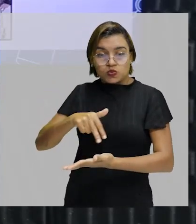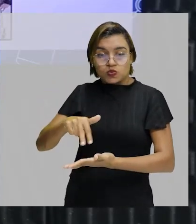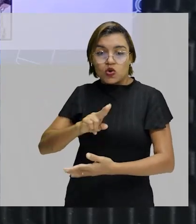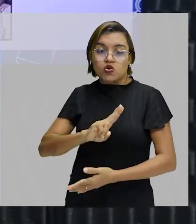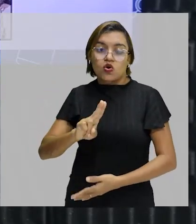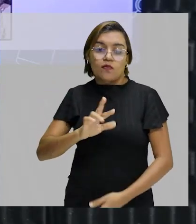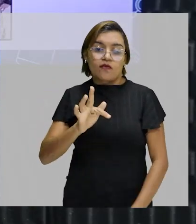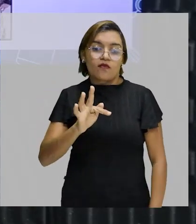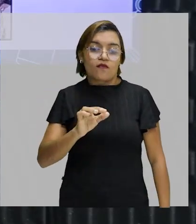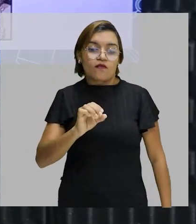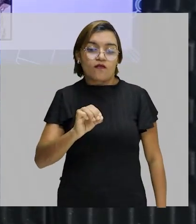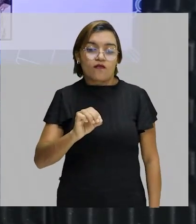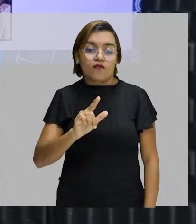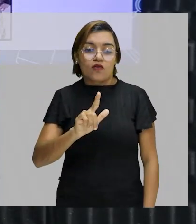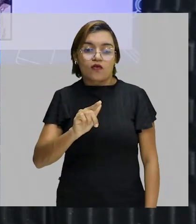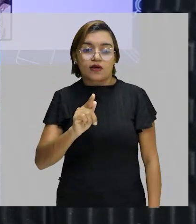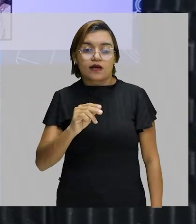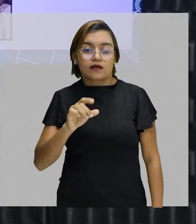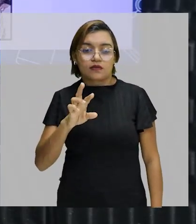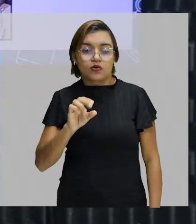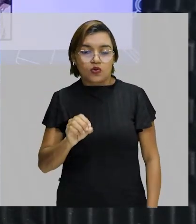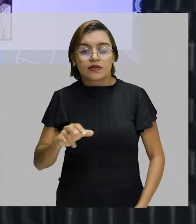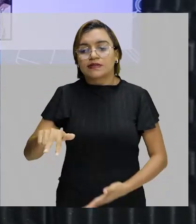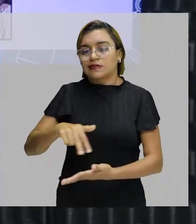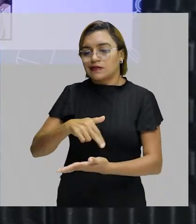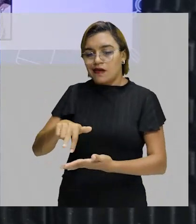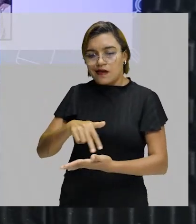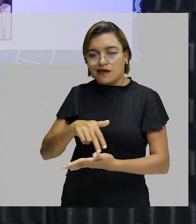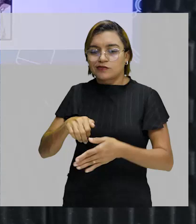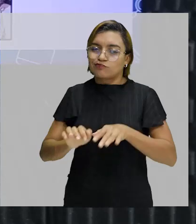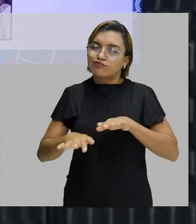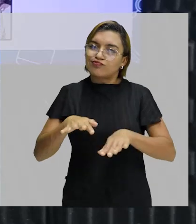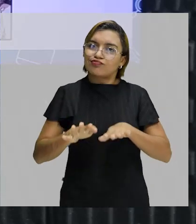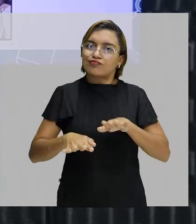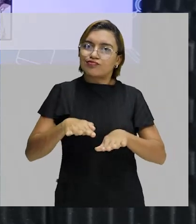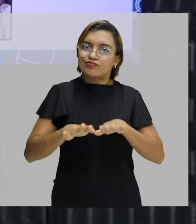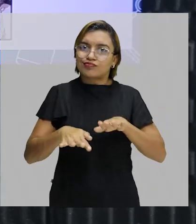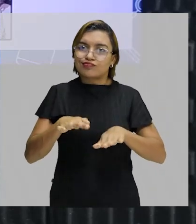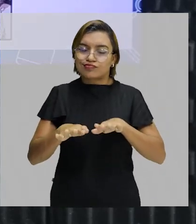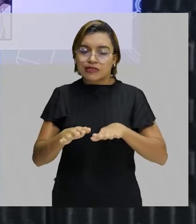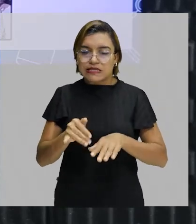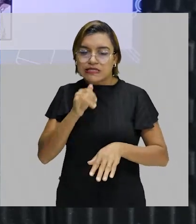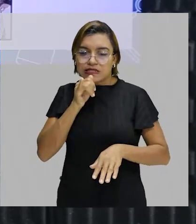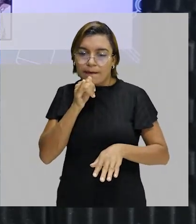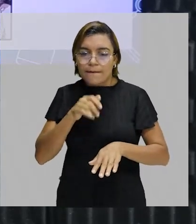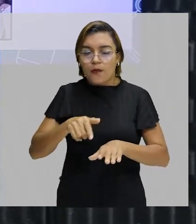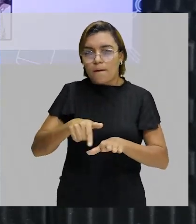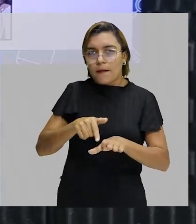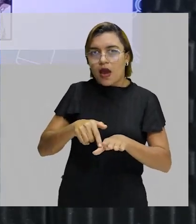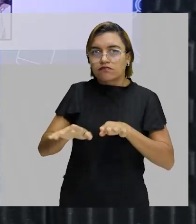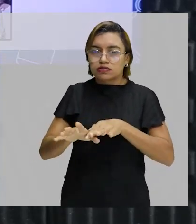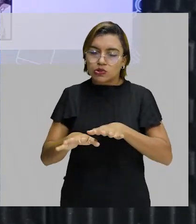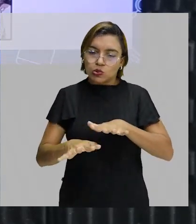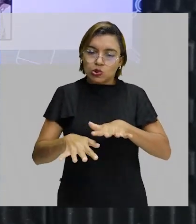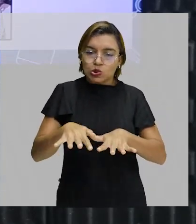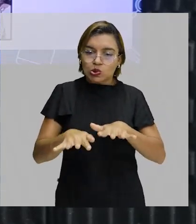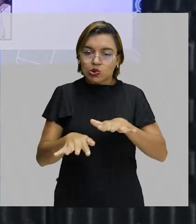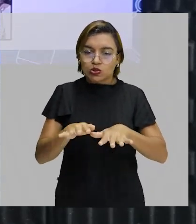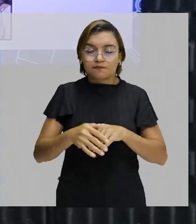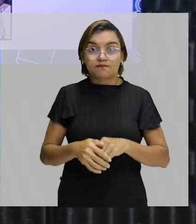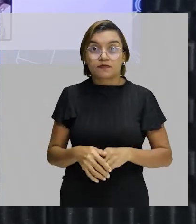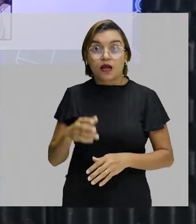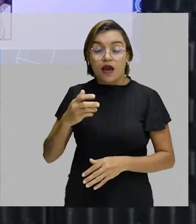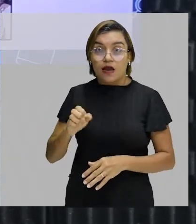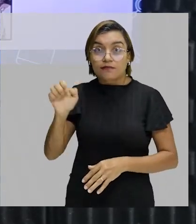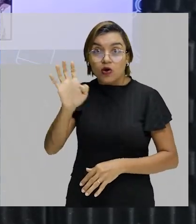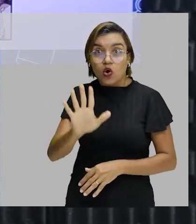e folgadeiras. Eles dançam e sapateiam em festas. É uma dança aqui já de origem europeia. Acontece